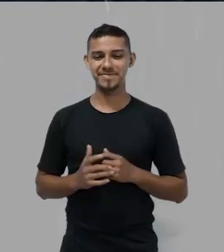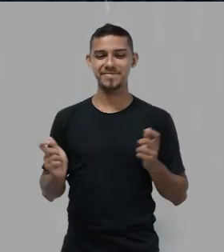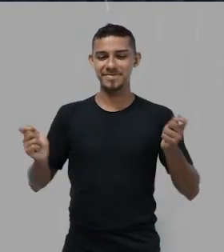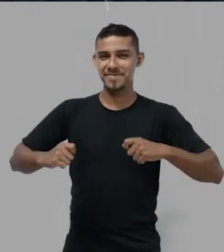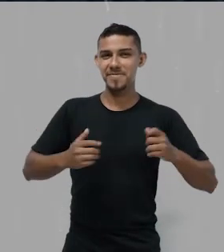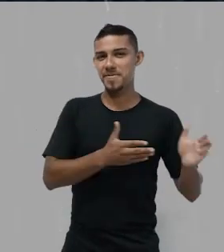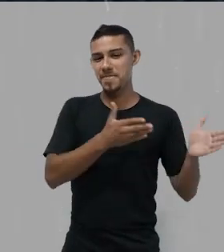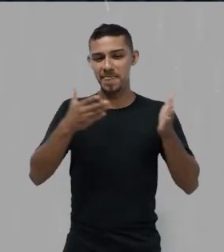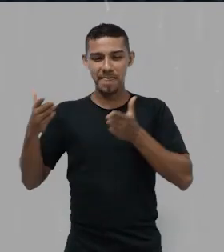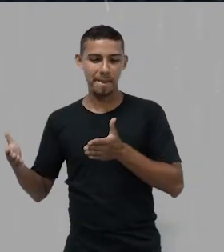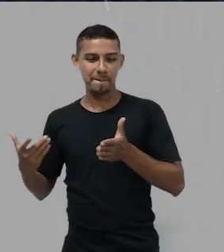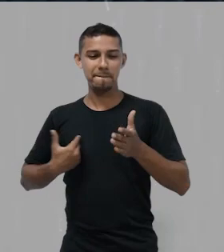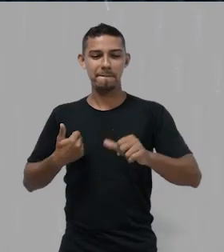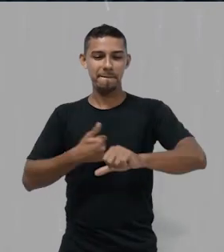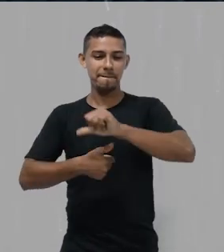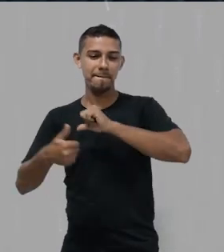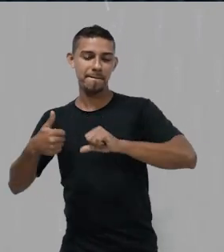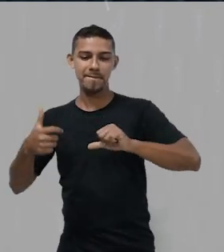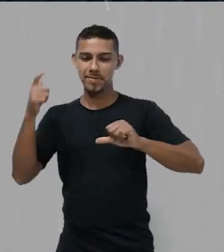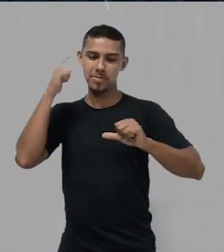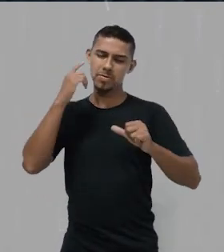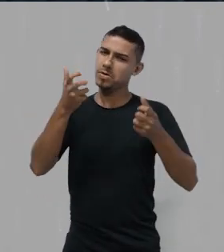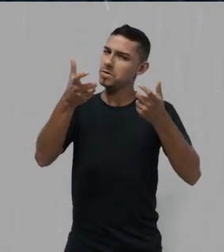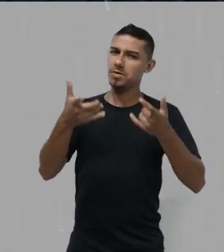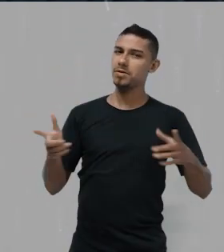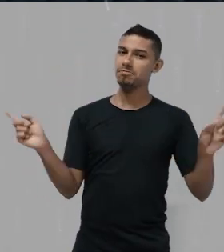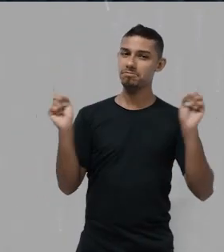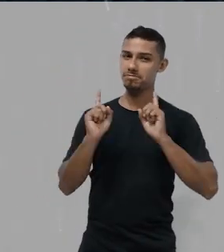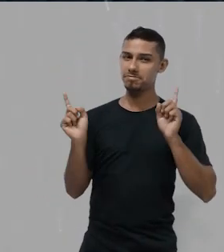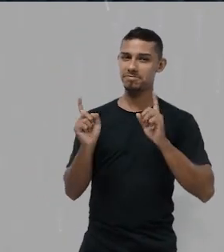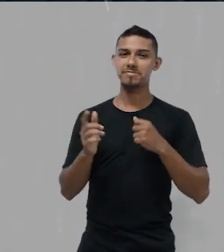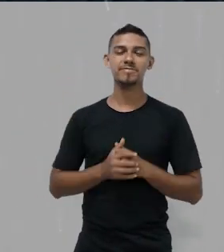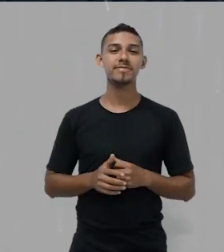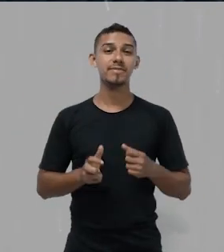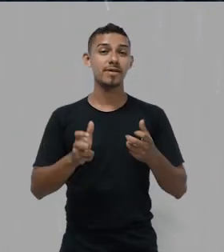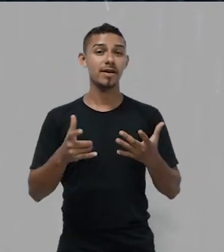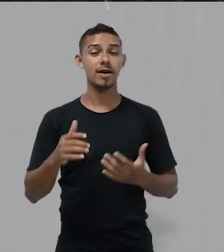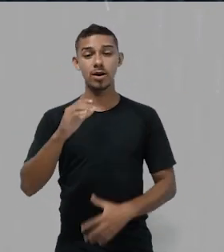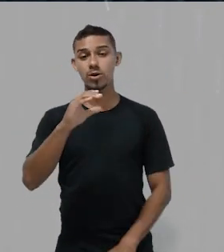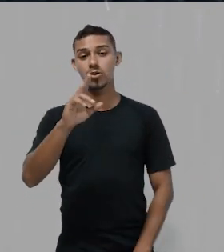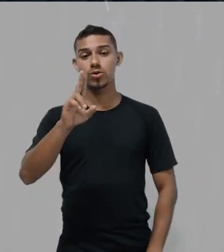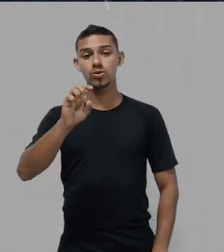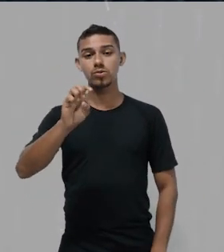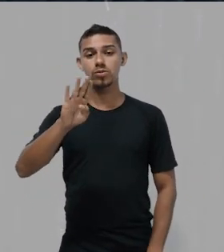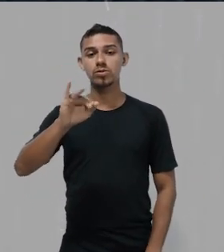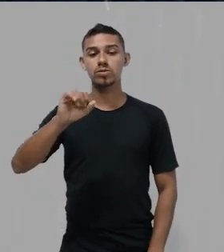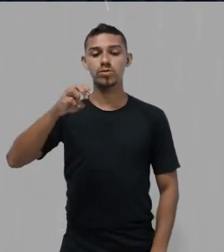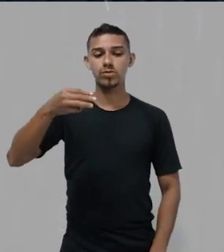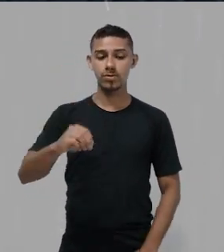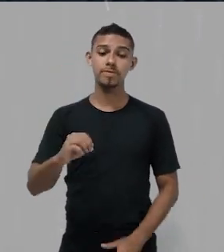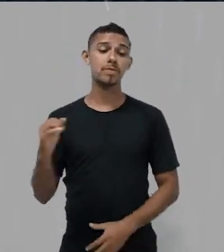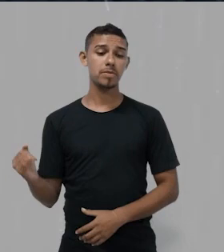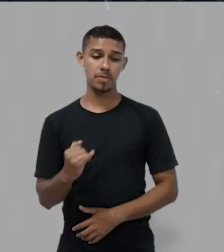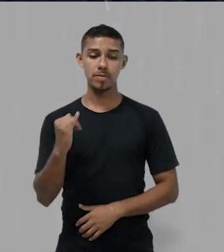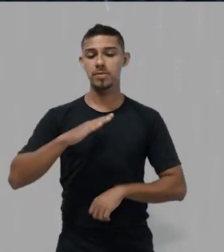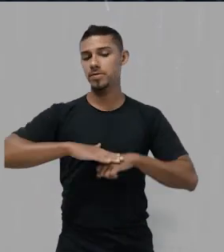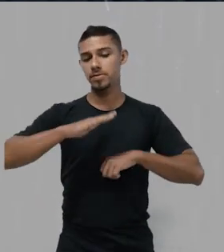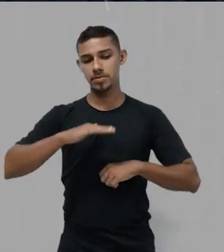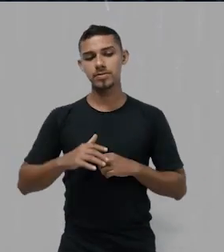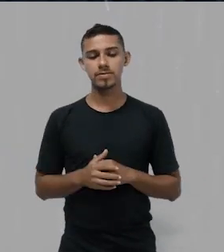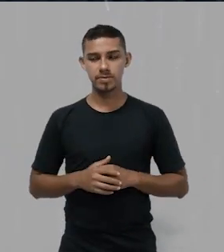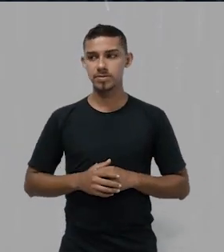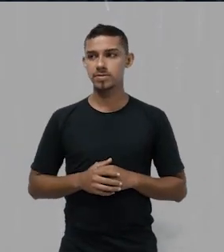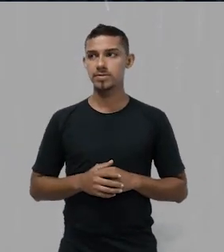um processo específico, algumas coisas que a gente não vai falar aqui, mas quando se fala de cubismo, ele é a figura mais importante,